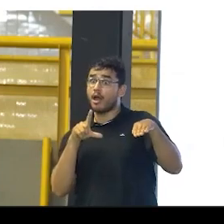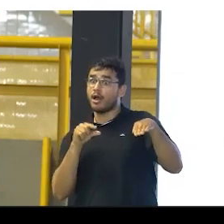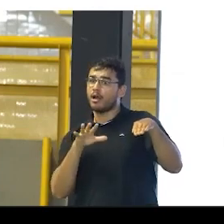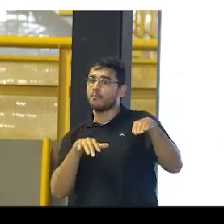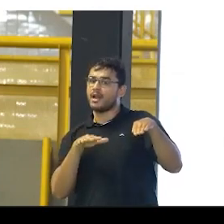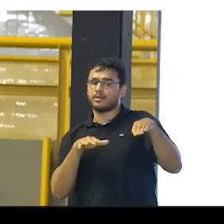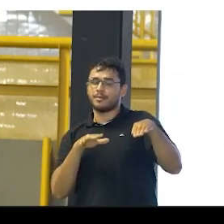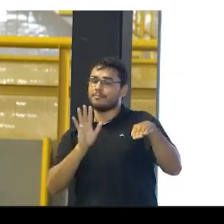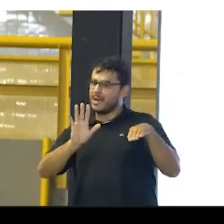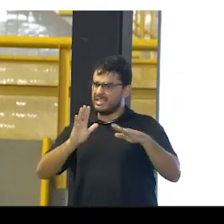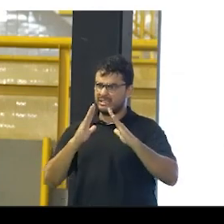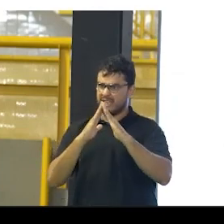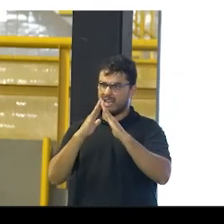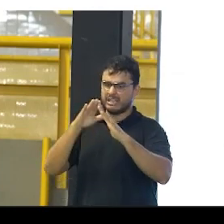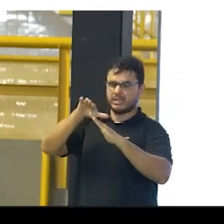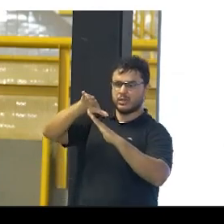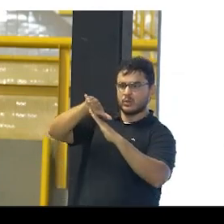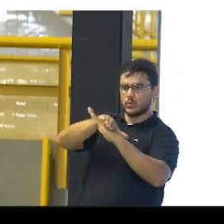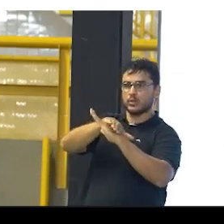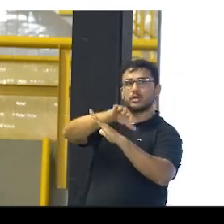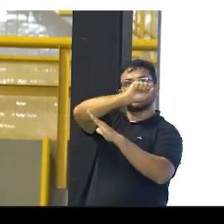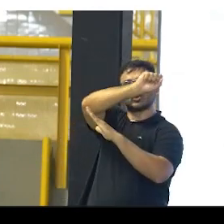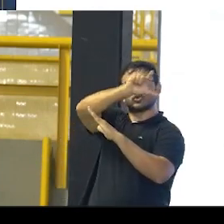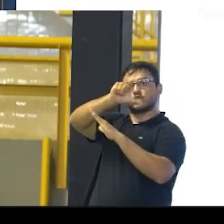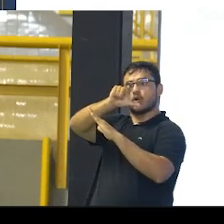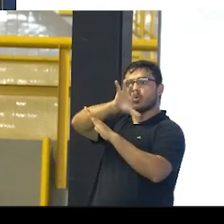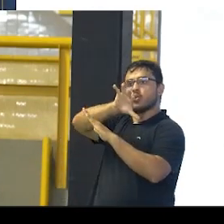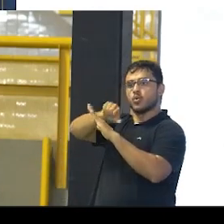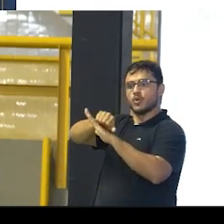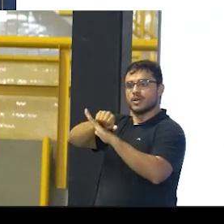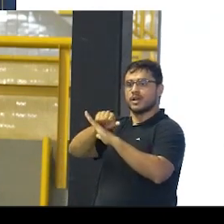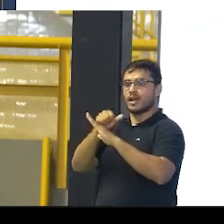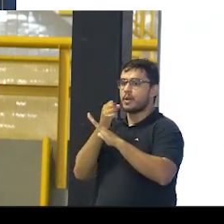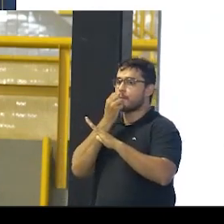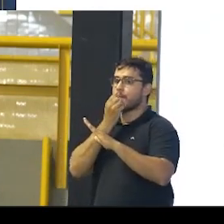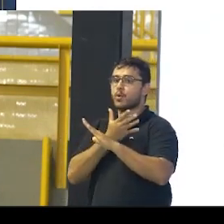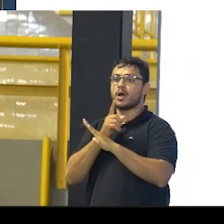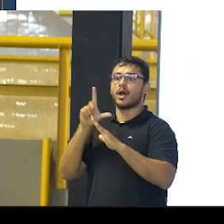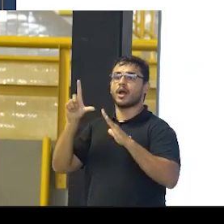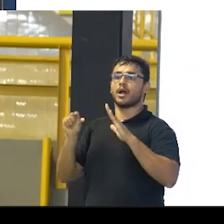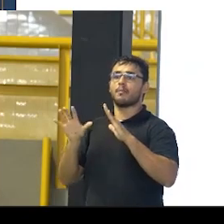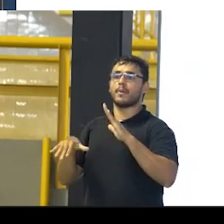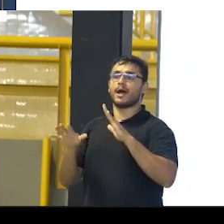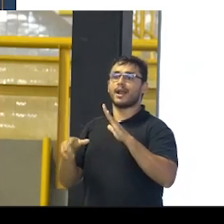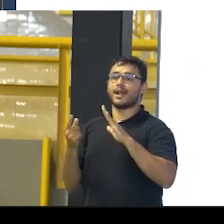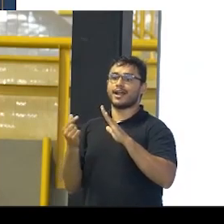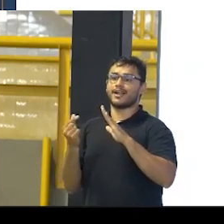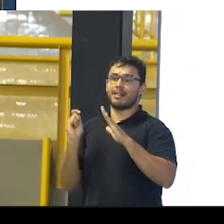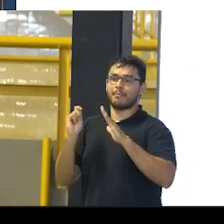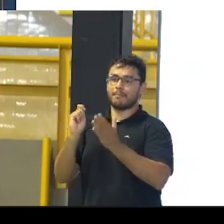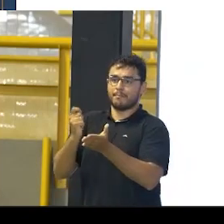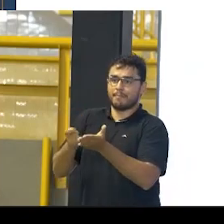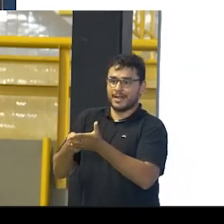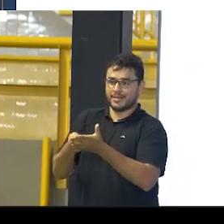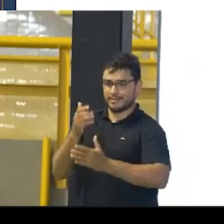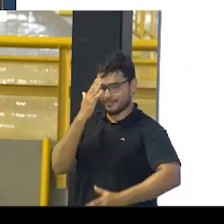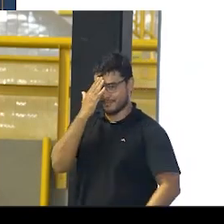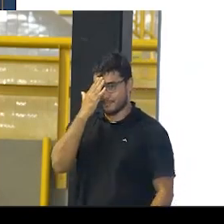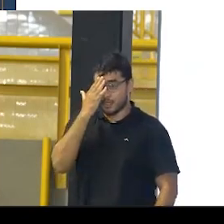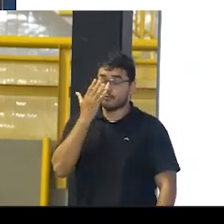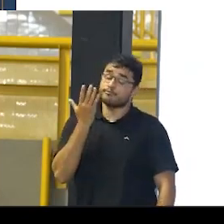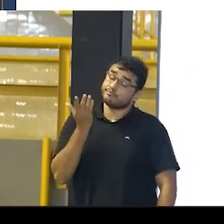que o grosso, a massa da população tenha acesso. Olha a formatação da tarifa de energia no